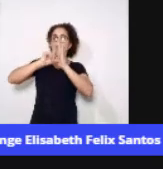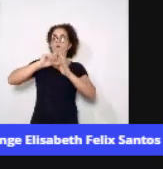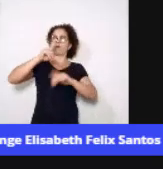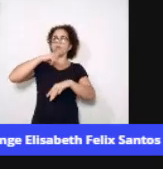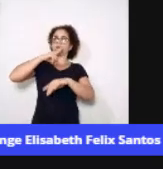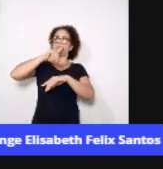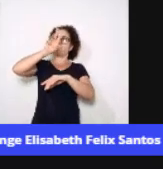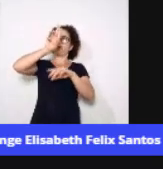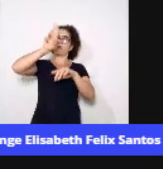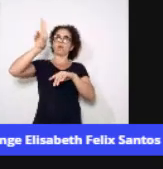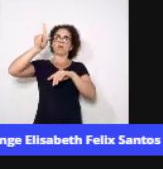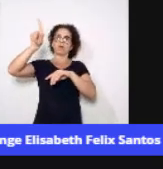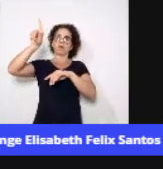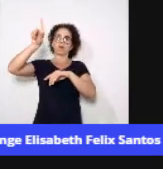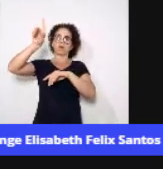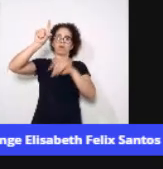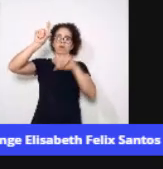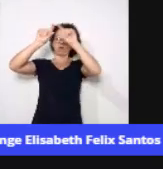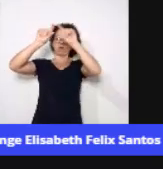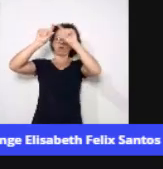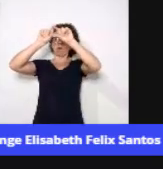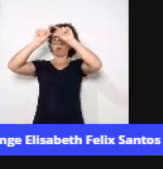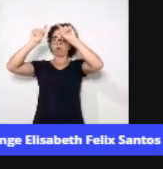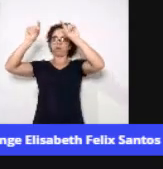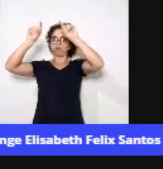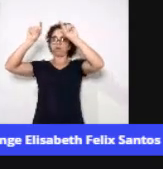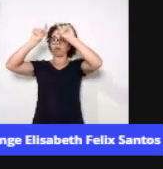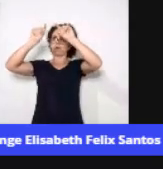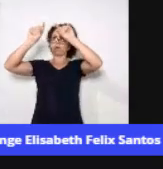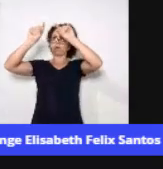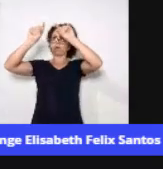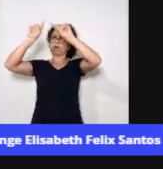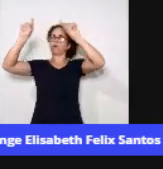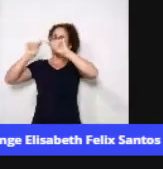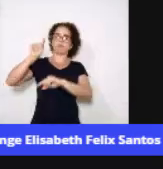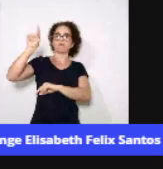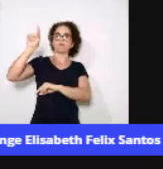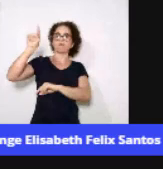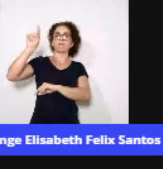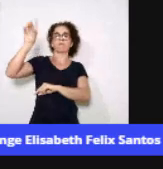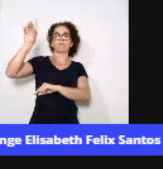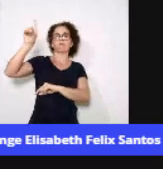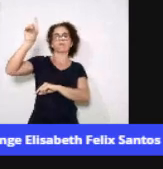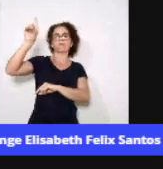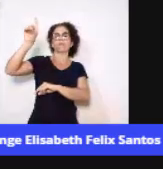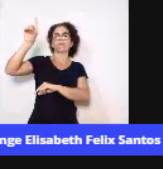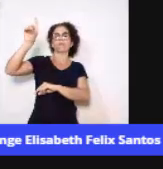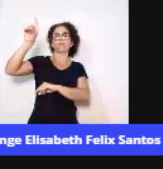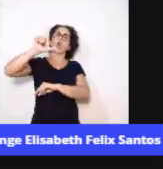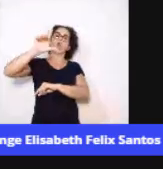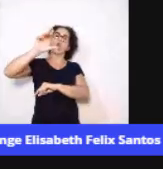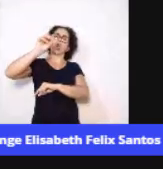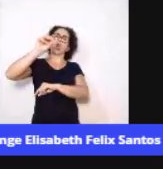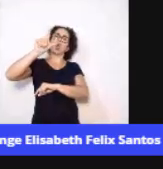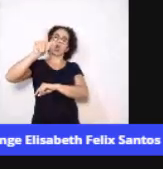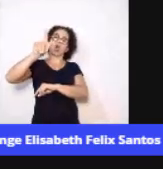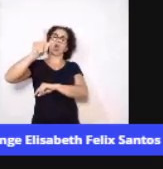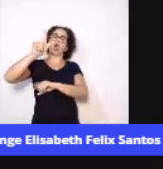nós vamos observar o nosso log, ou seja, o nosso nome,